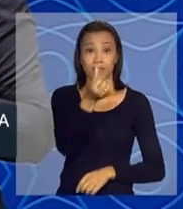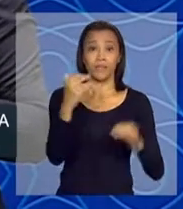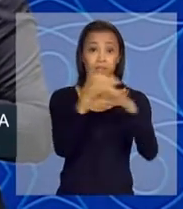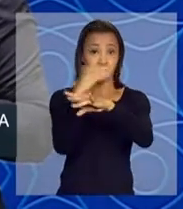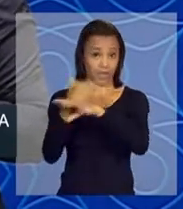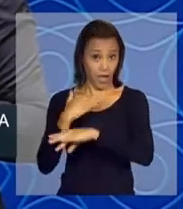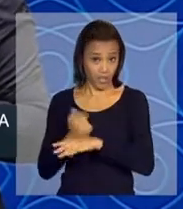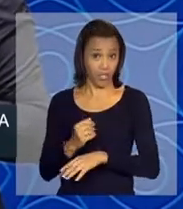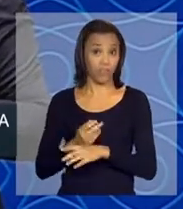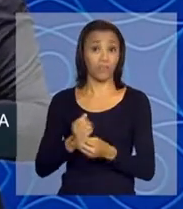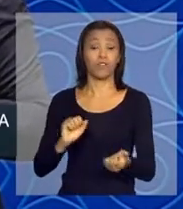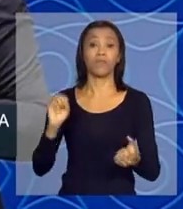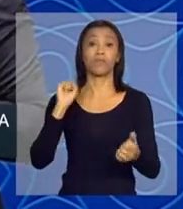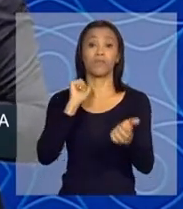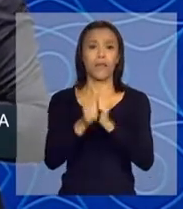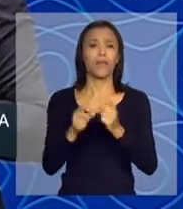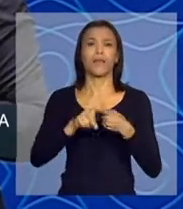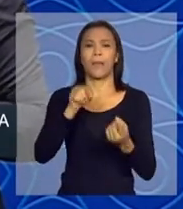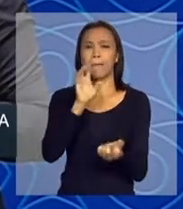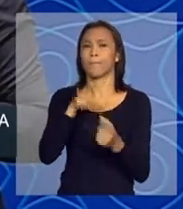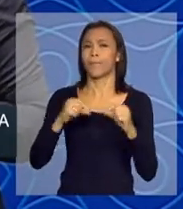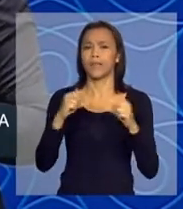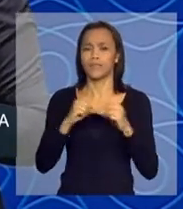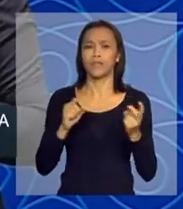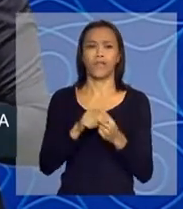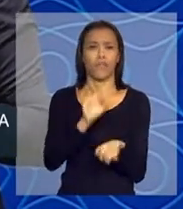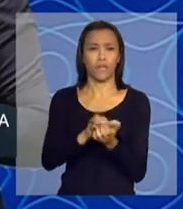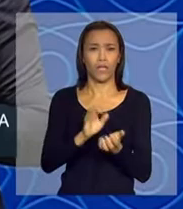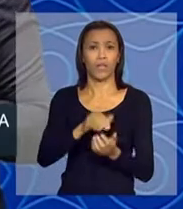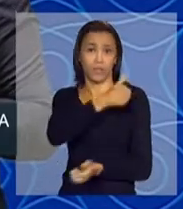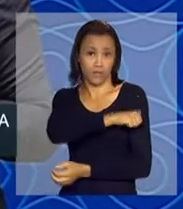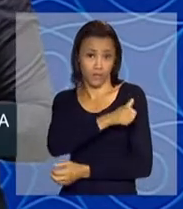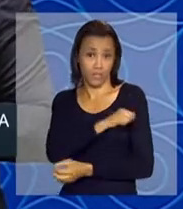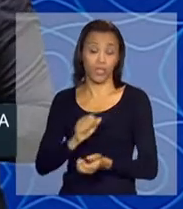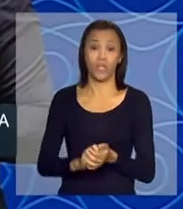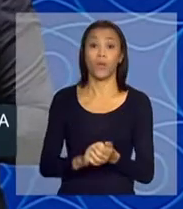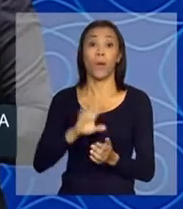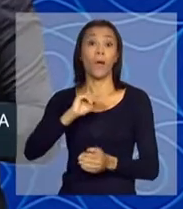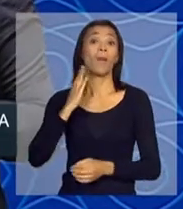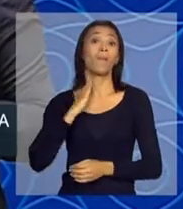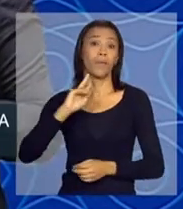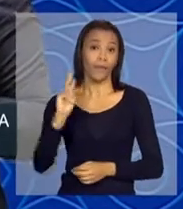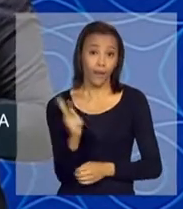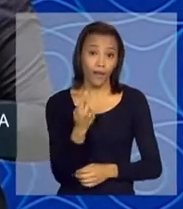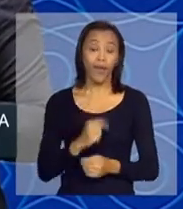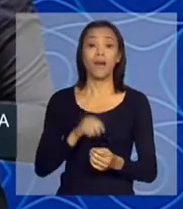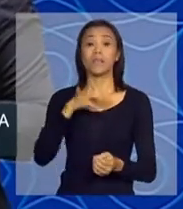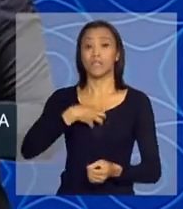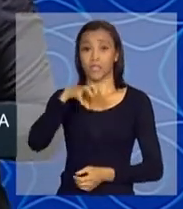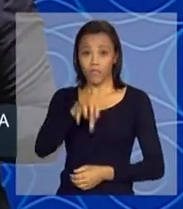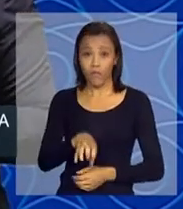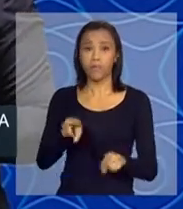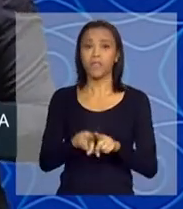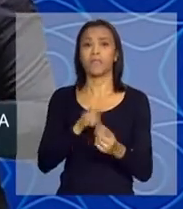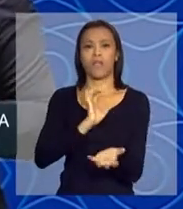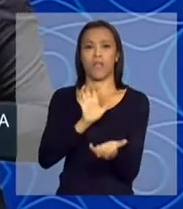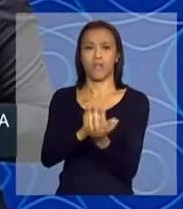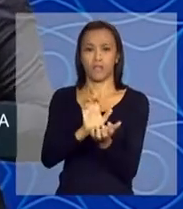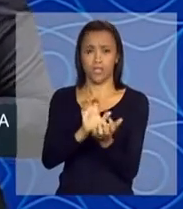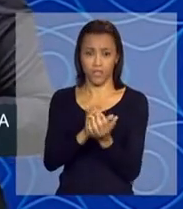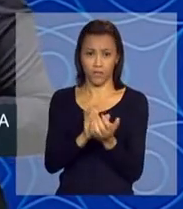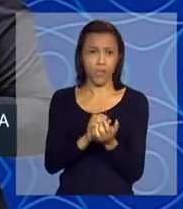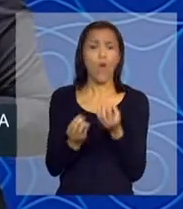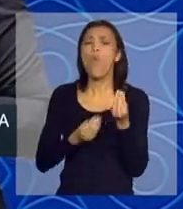do evento esportivo que são Brasília Fortaleza Rio de Janeiro Belo Horizonte Salvador e Recife